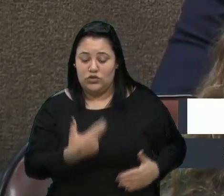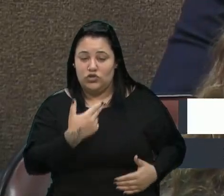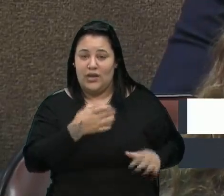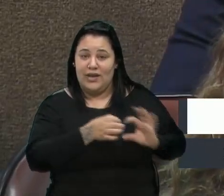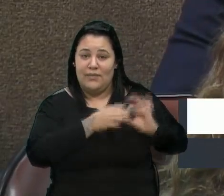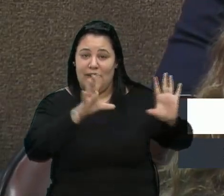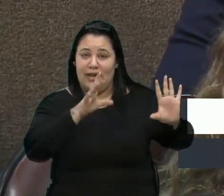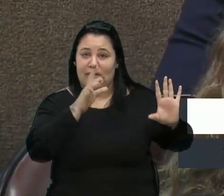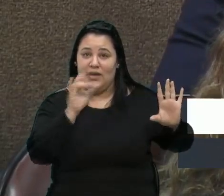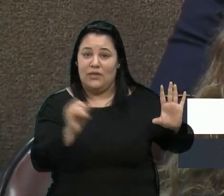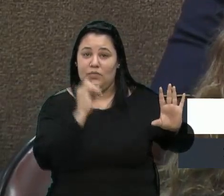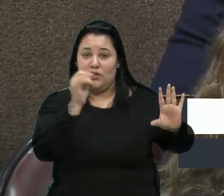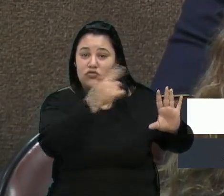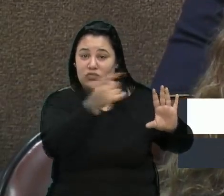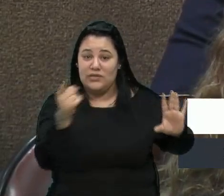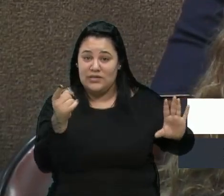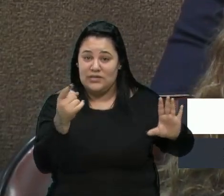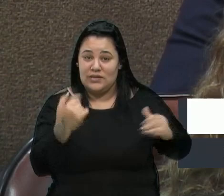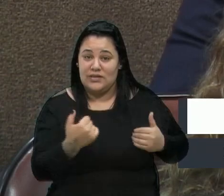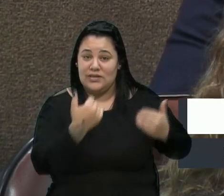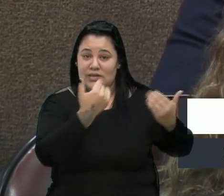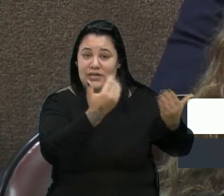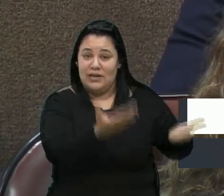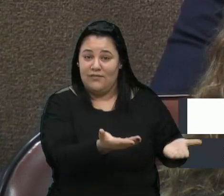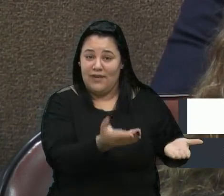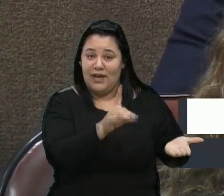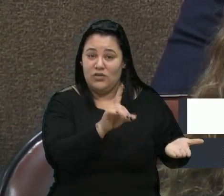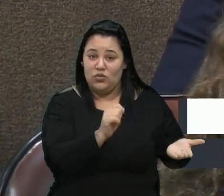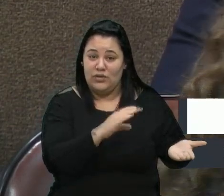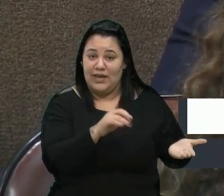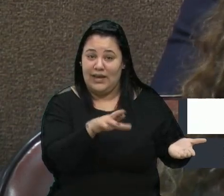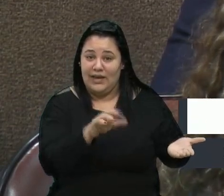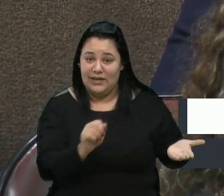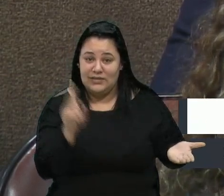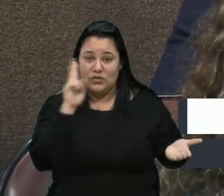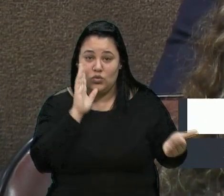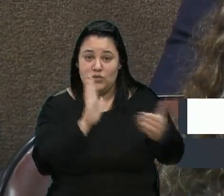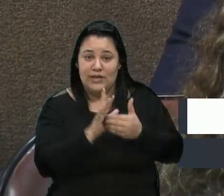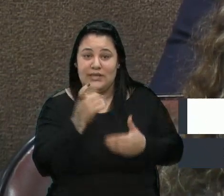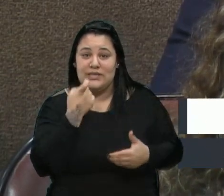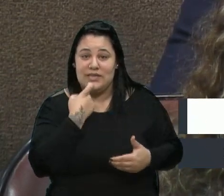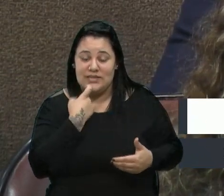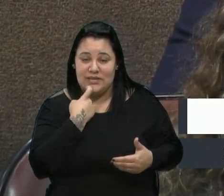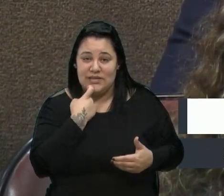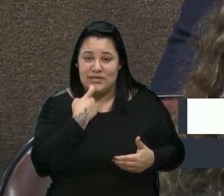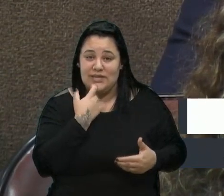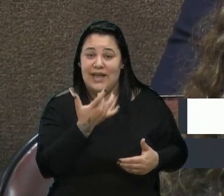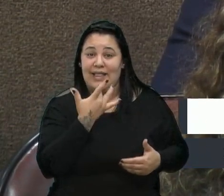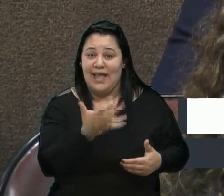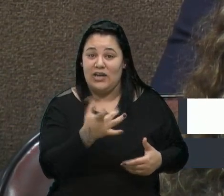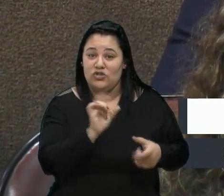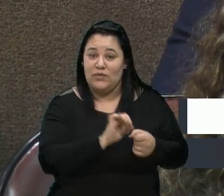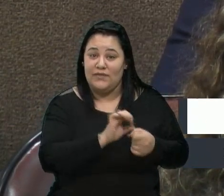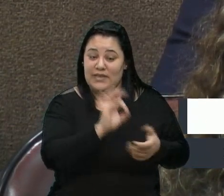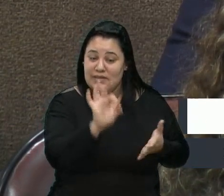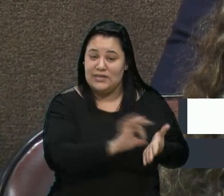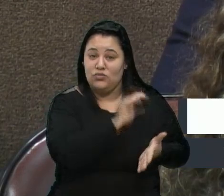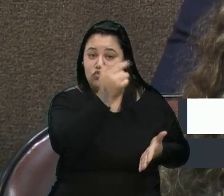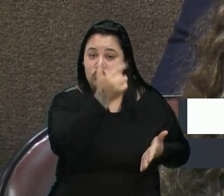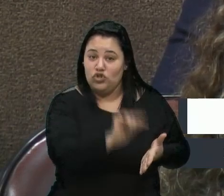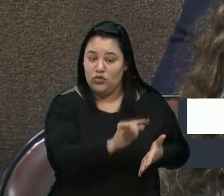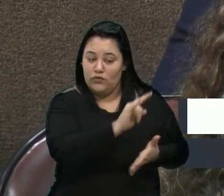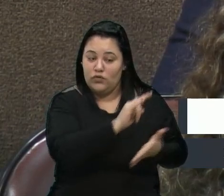muito importante que você compareça ao DACRA de segunda a sexta, na parte da tarde, para recadastramento deste documento.